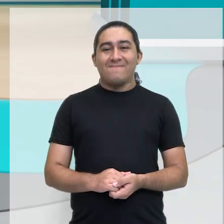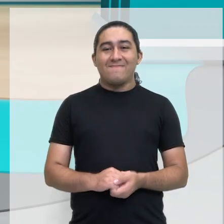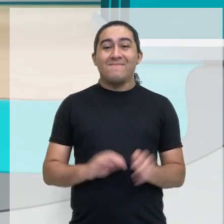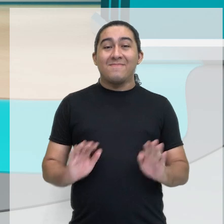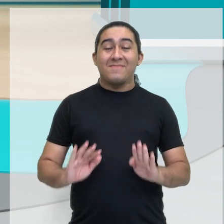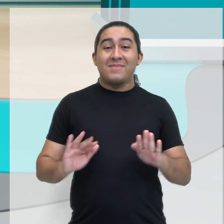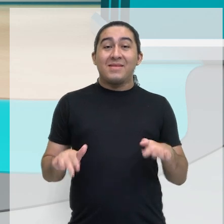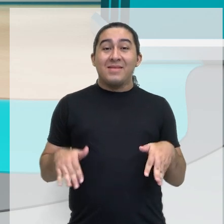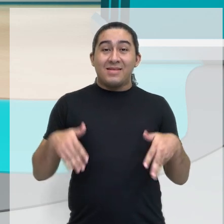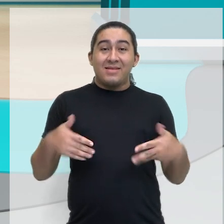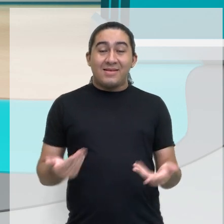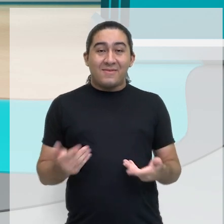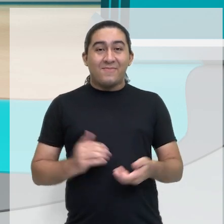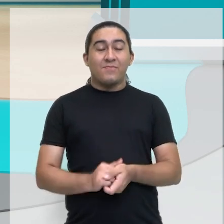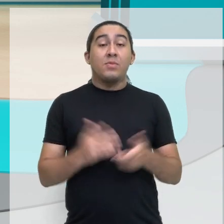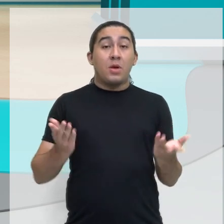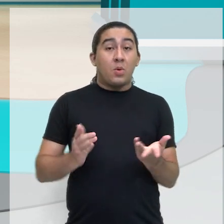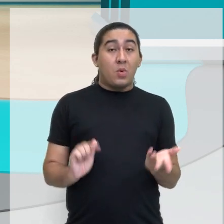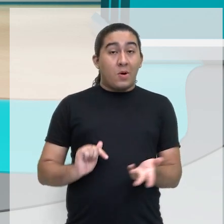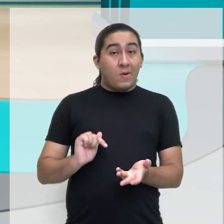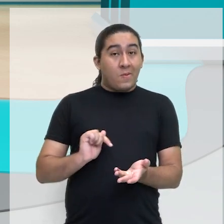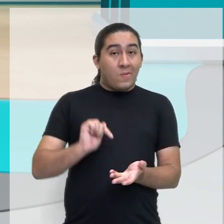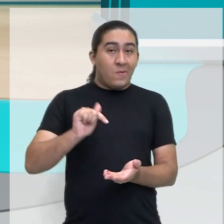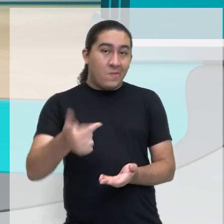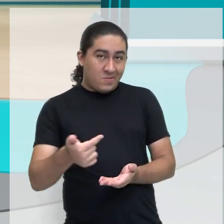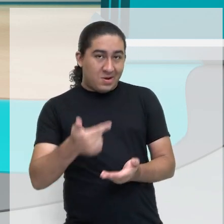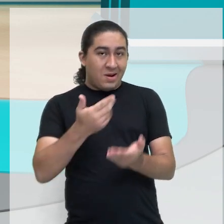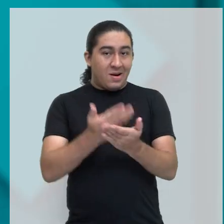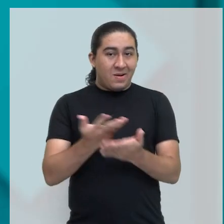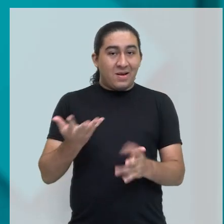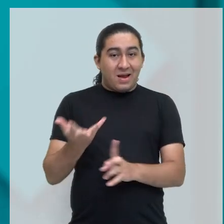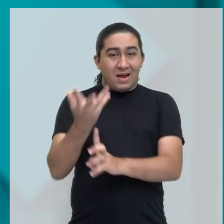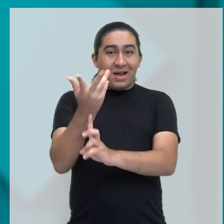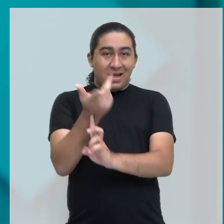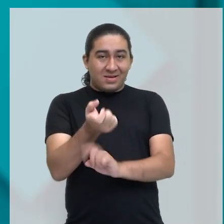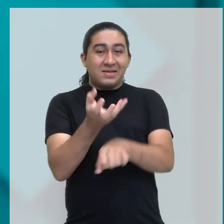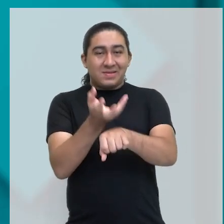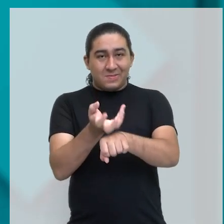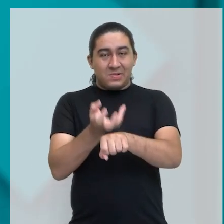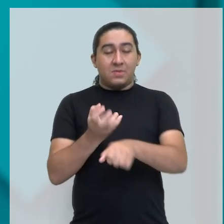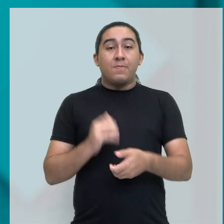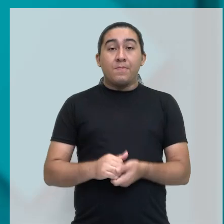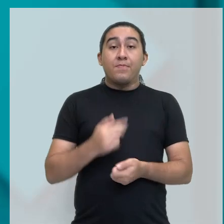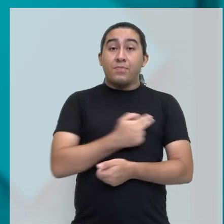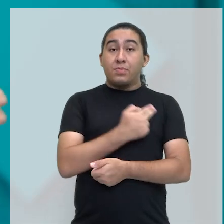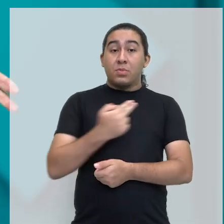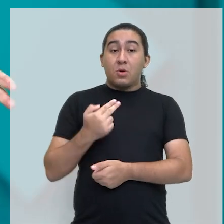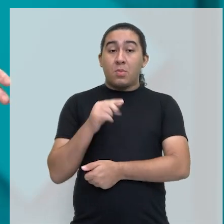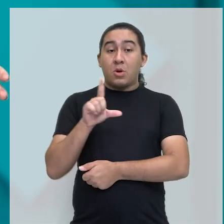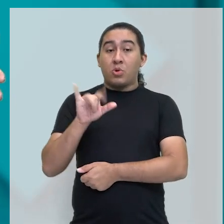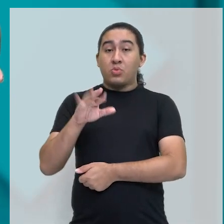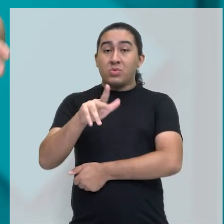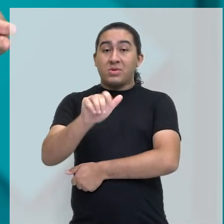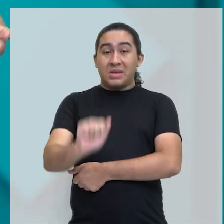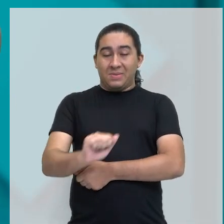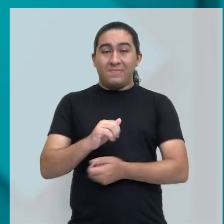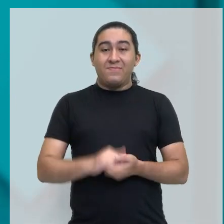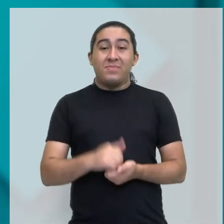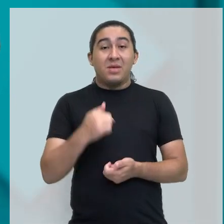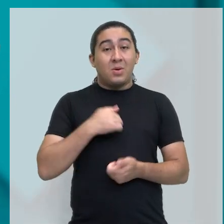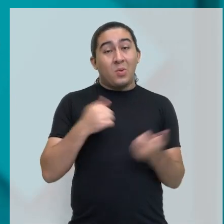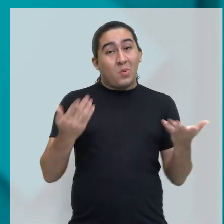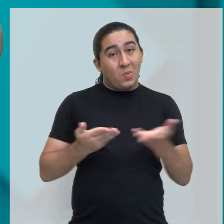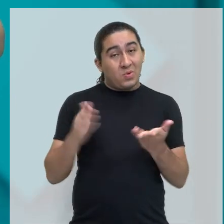Muito bem, então retornamos para mais um momento de uma aula de arte, não é verdade? Eu sou a professora Lúcia Santos e vou estar com vocês aqui